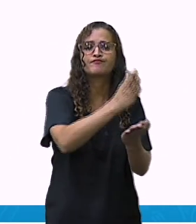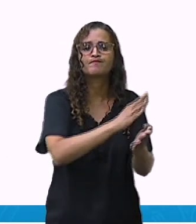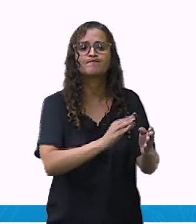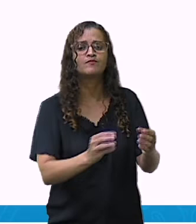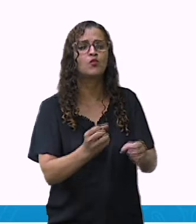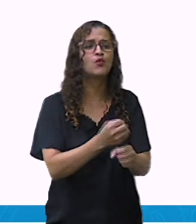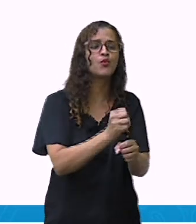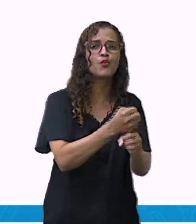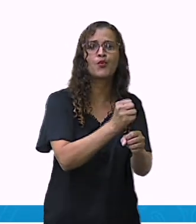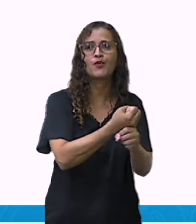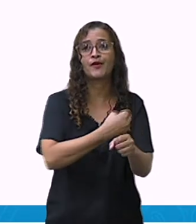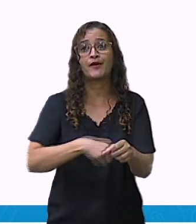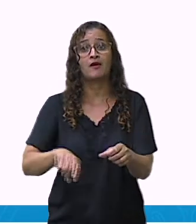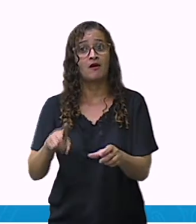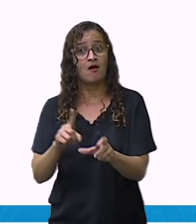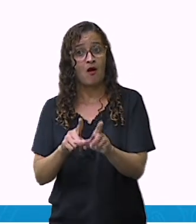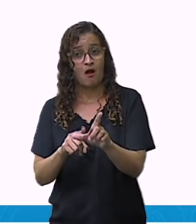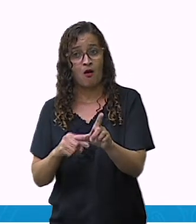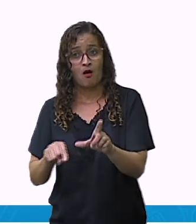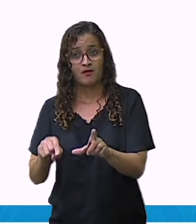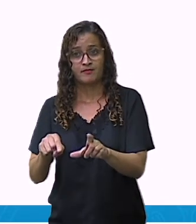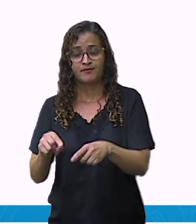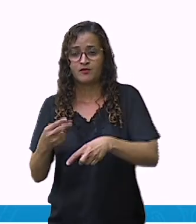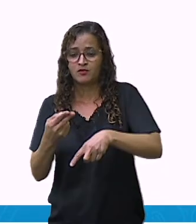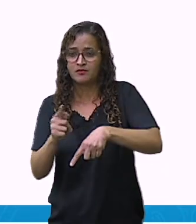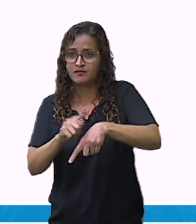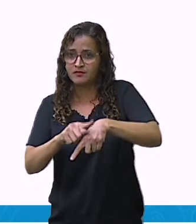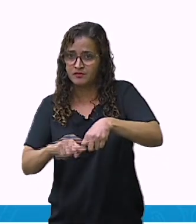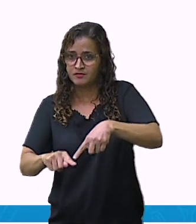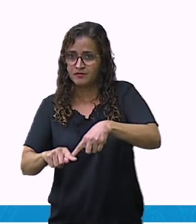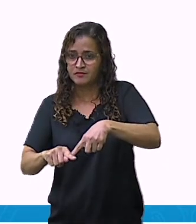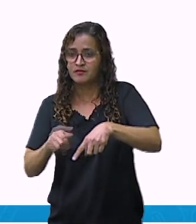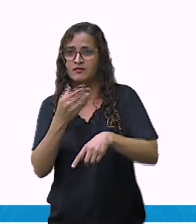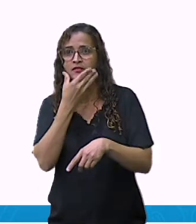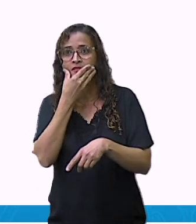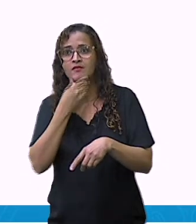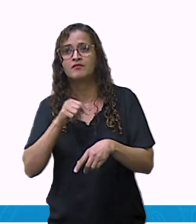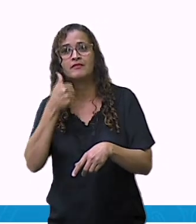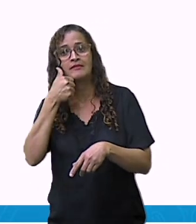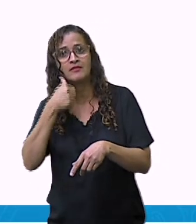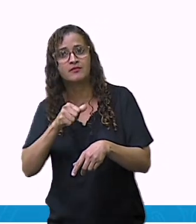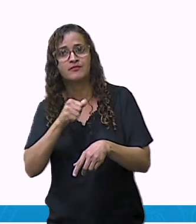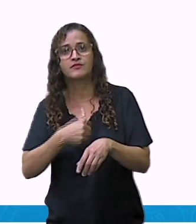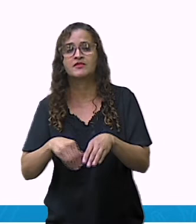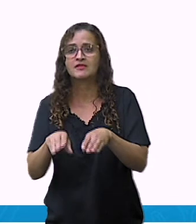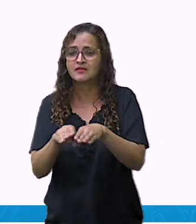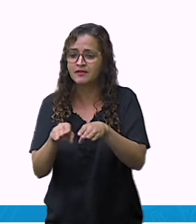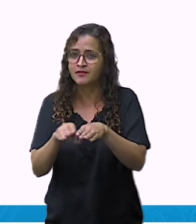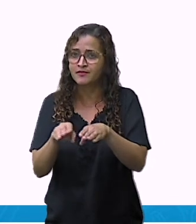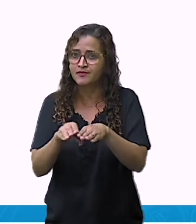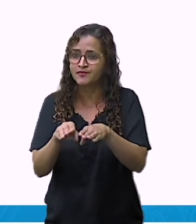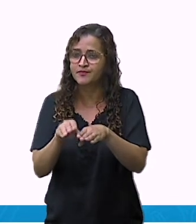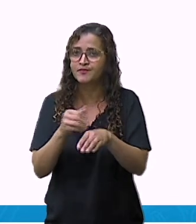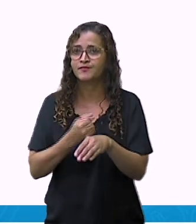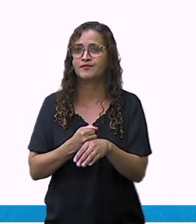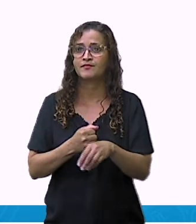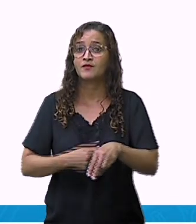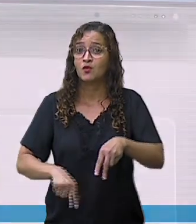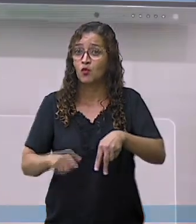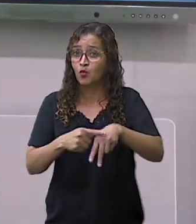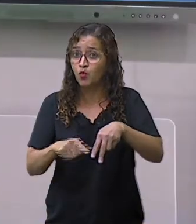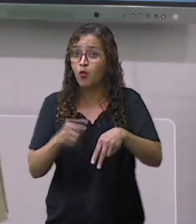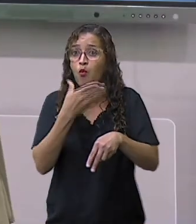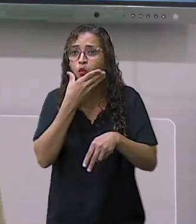e peoa. Plural, peões. Então, nós vamos parar aí com